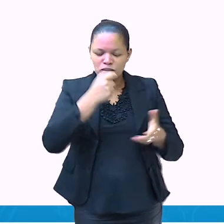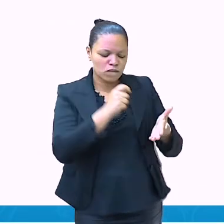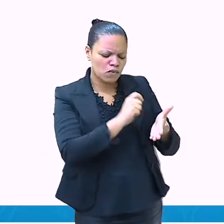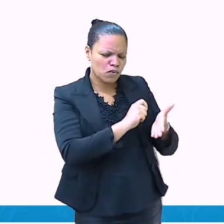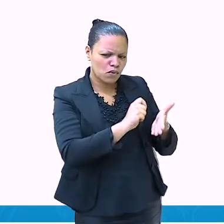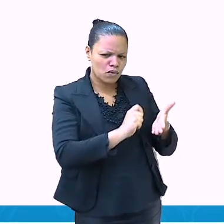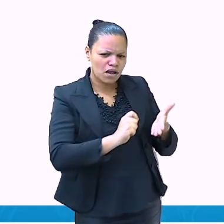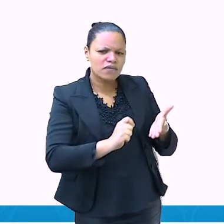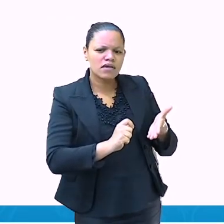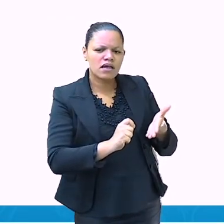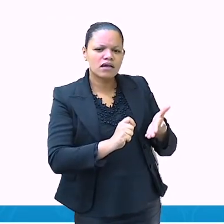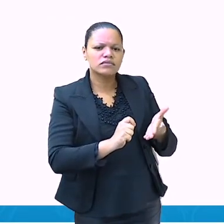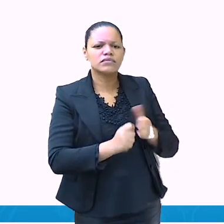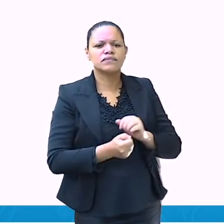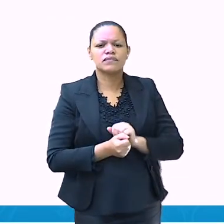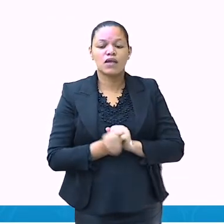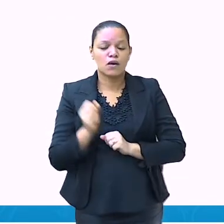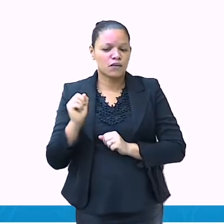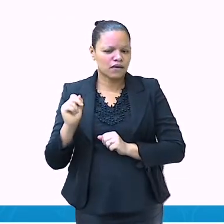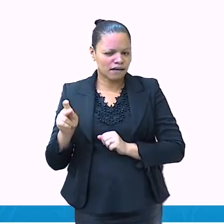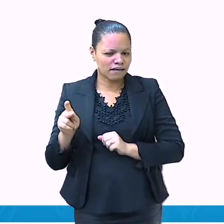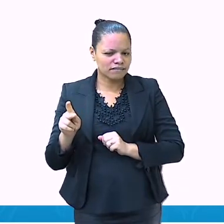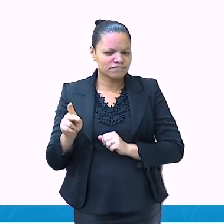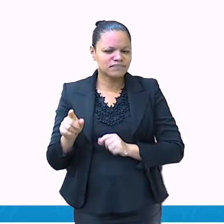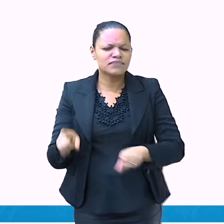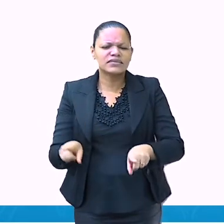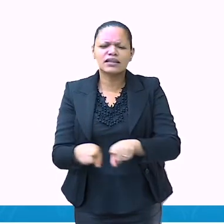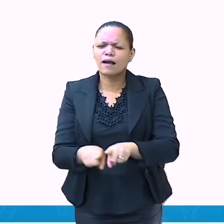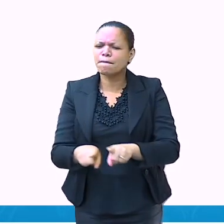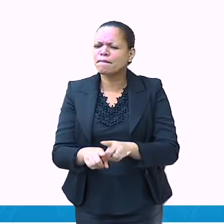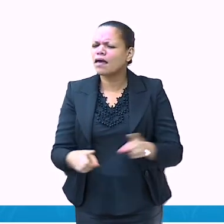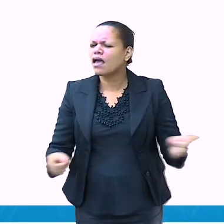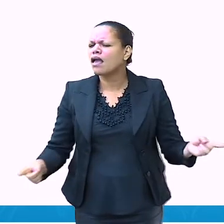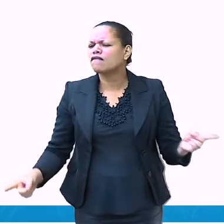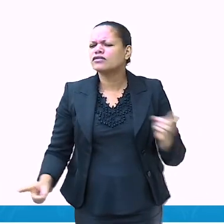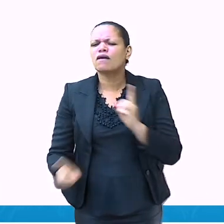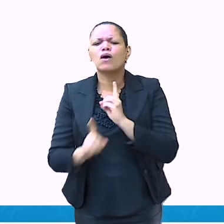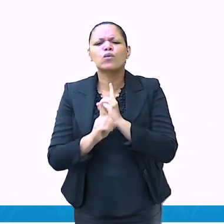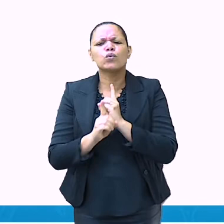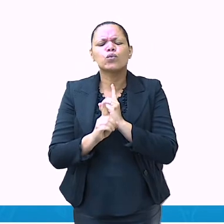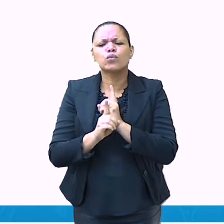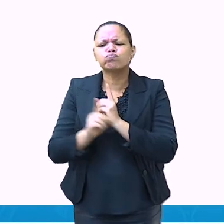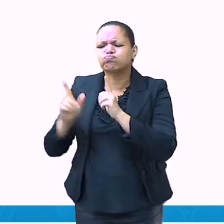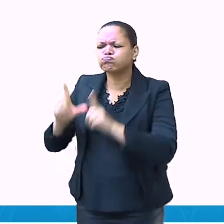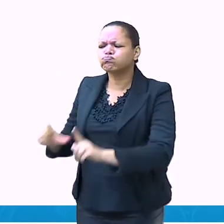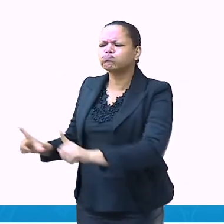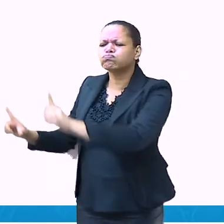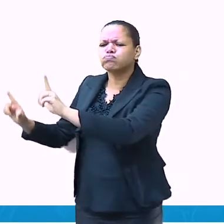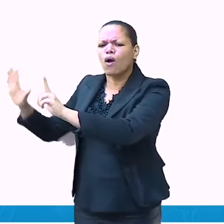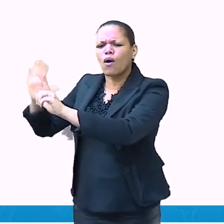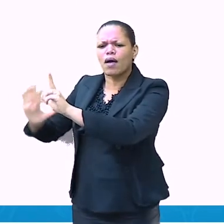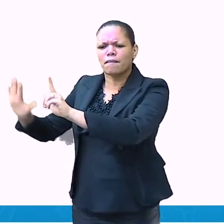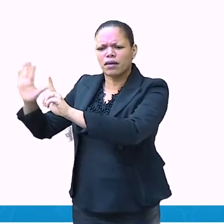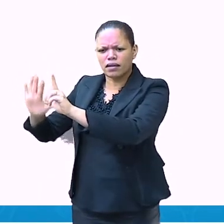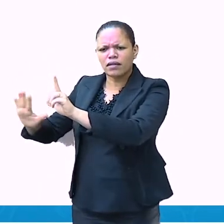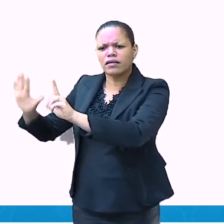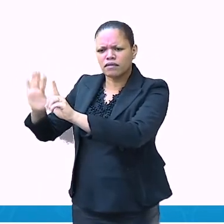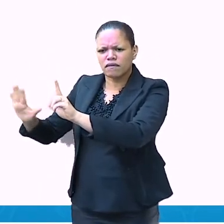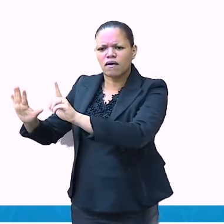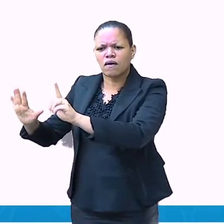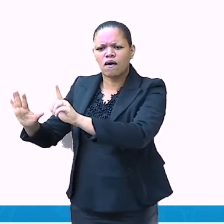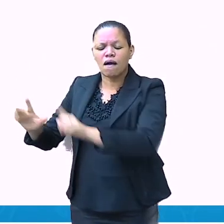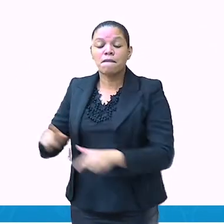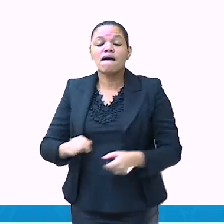ok? Essas atividades estão na plataforma, então não se esqueça. Com certeza o caderno irá fazer